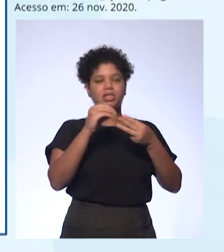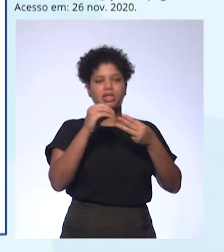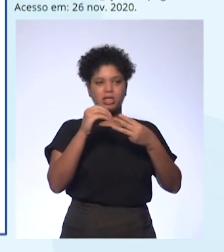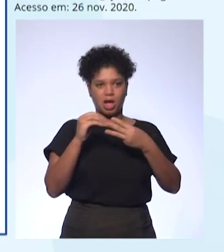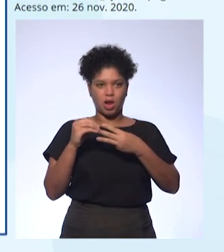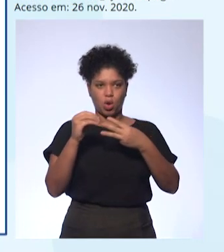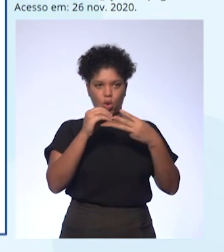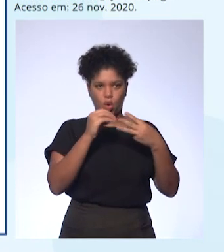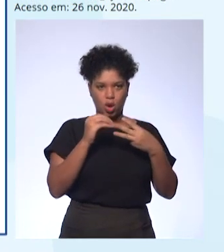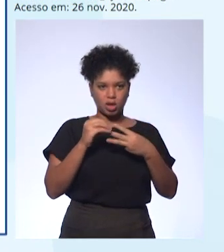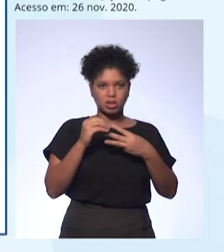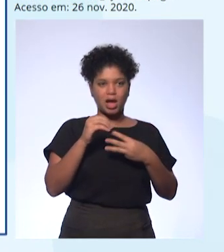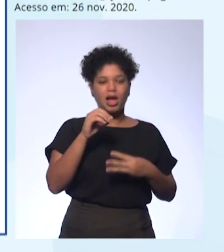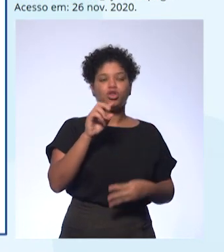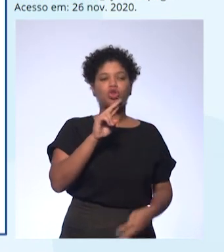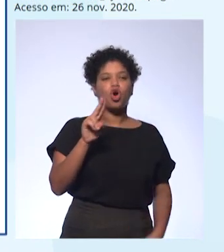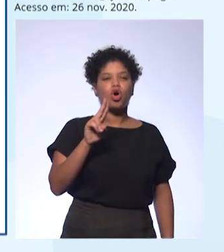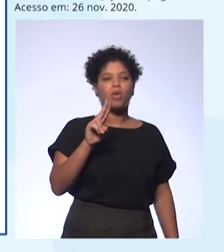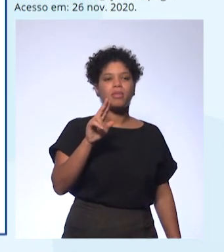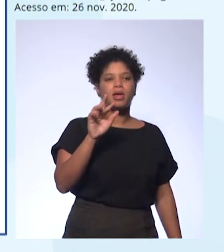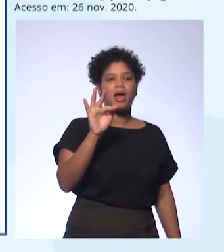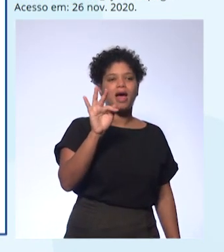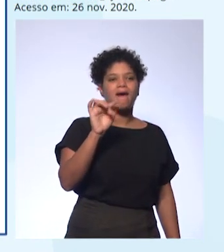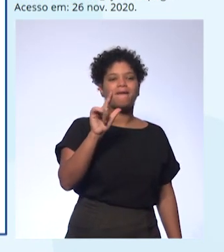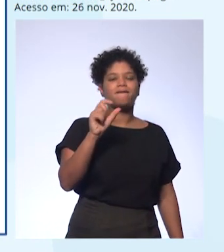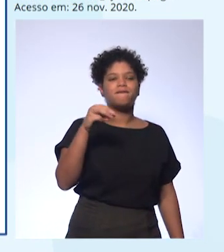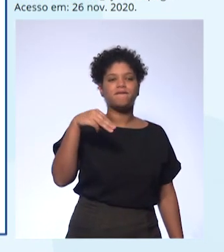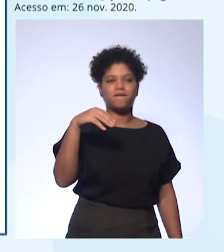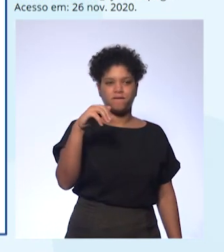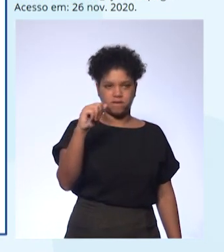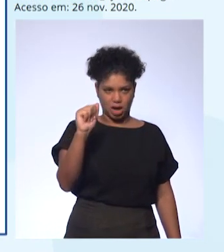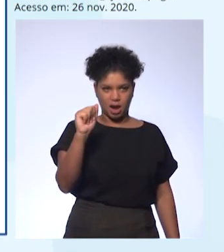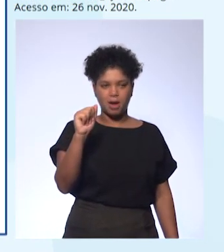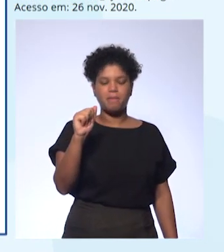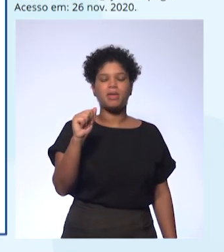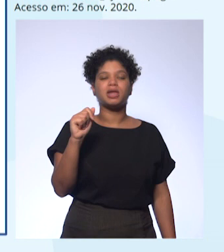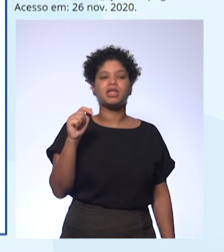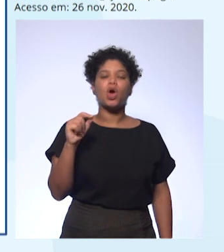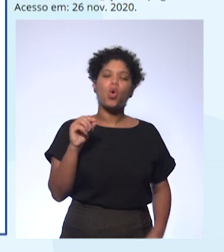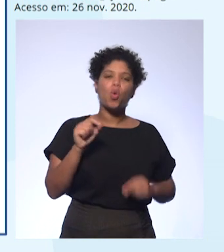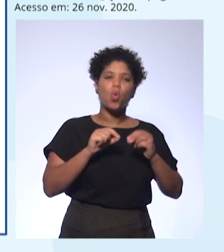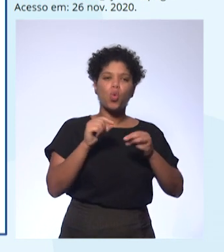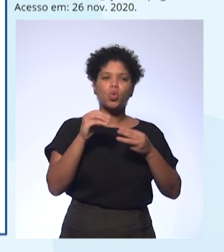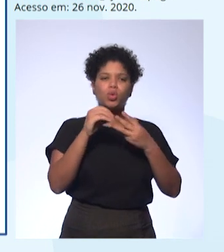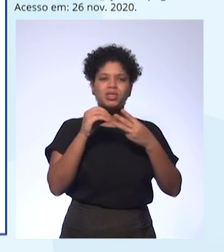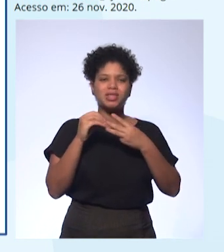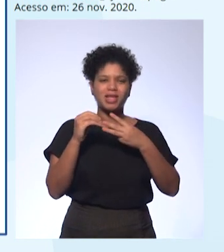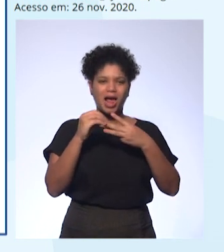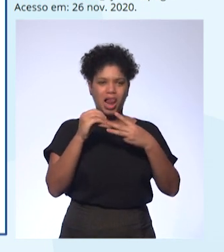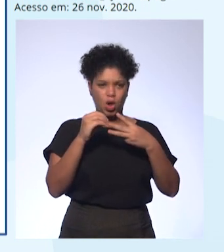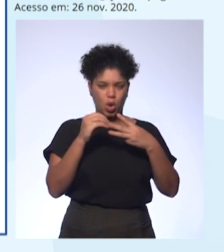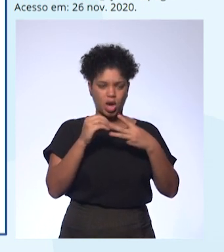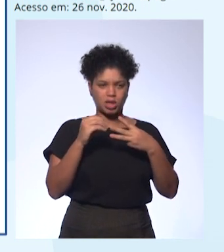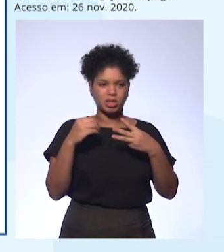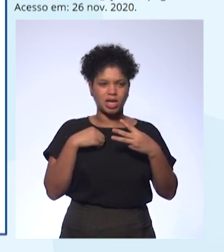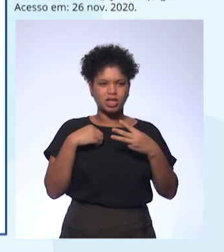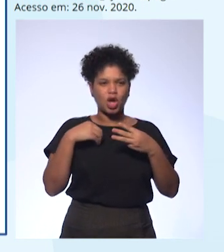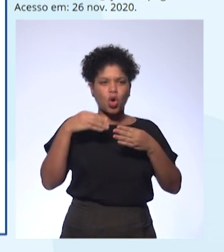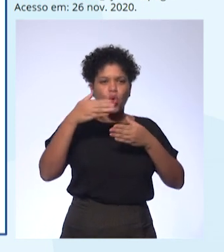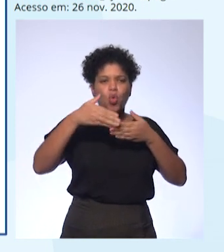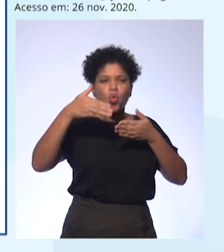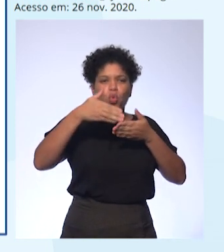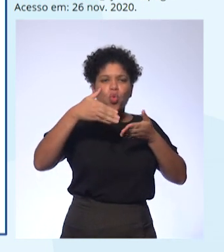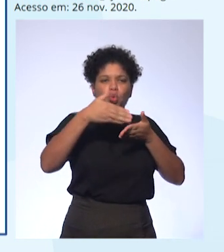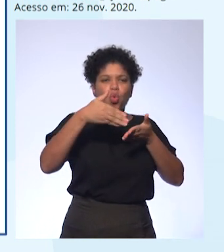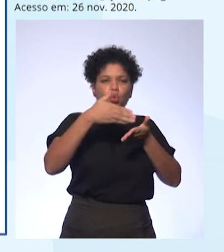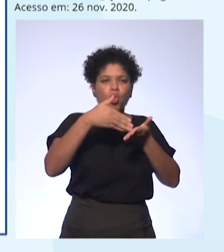de difusão. Essas células flama, né, elas têm esse nome porque são células que são flageladinhas, né?